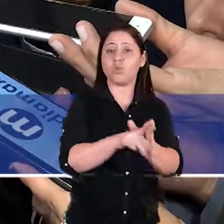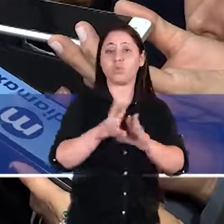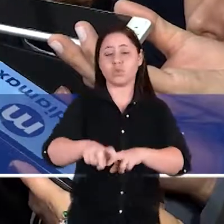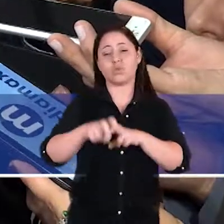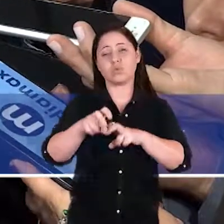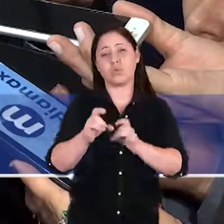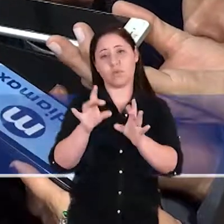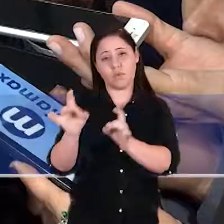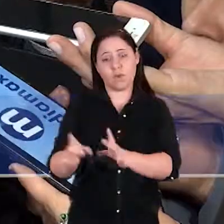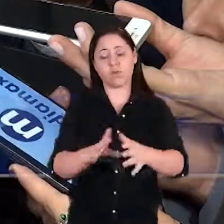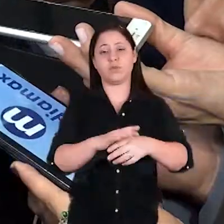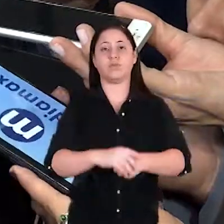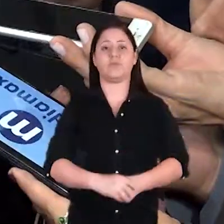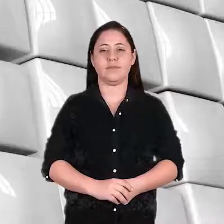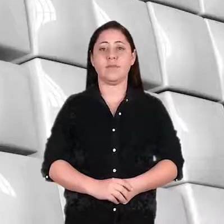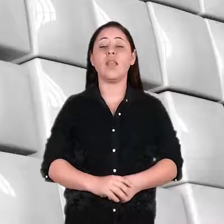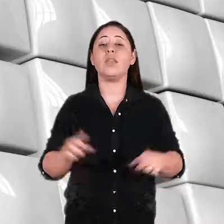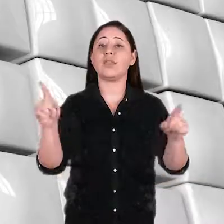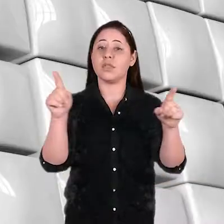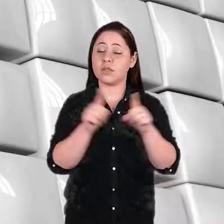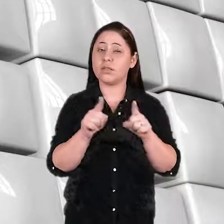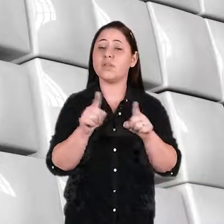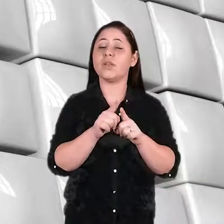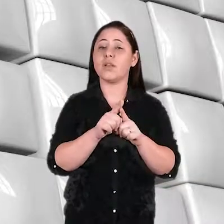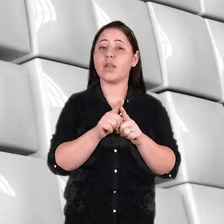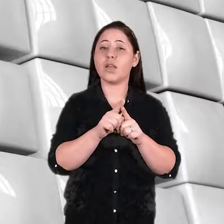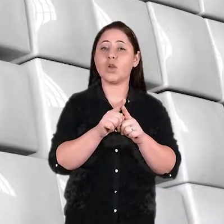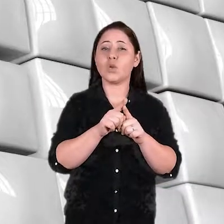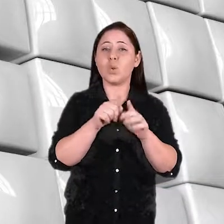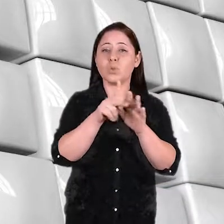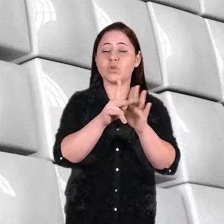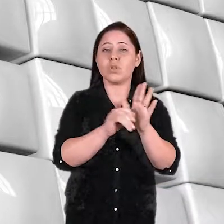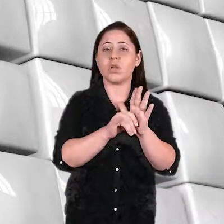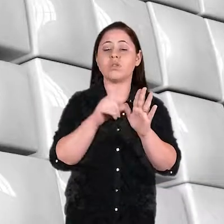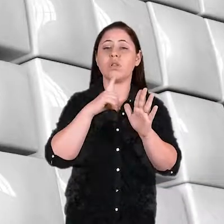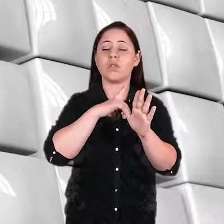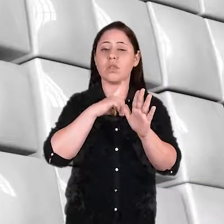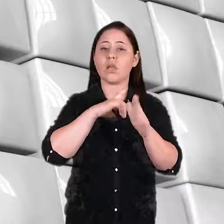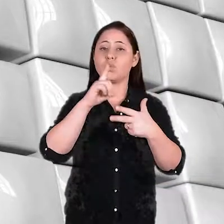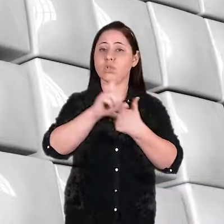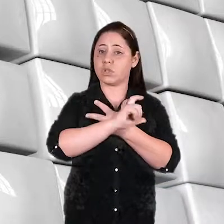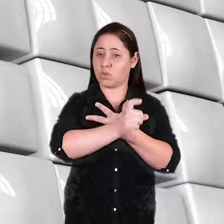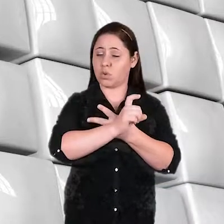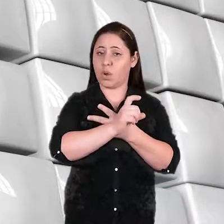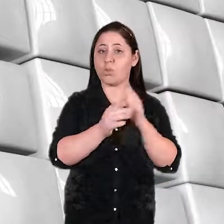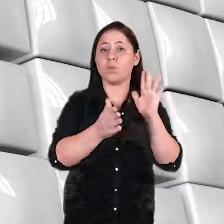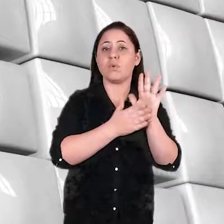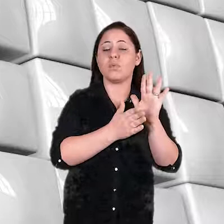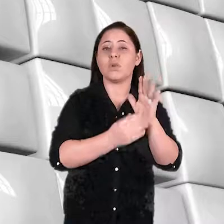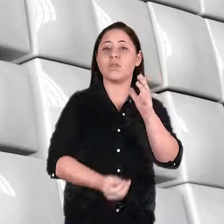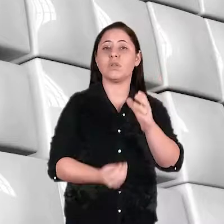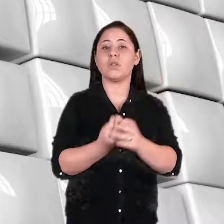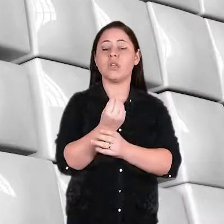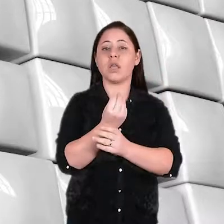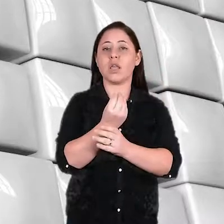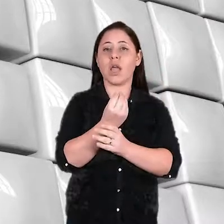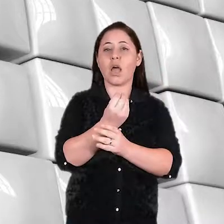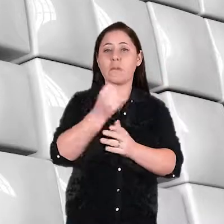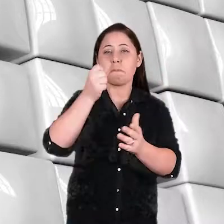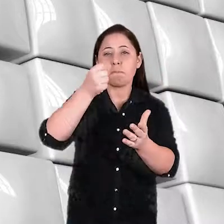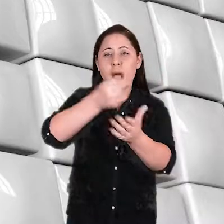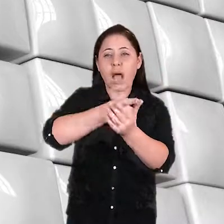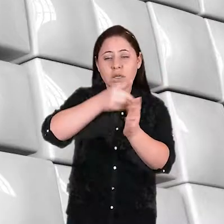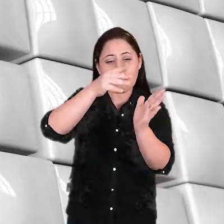são destinadas ao setor produtivo. No mesmo pacote, o Executivo entregou ainda proposta que cria a